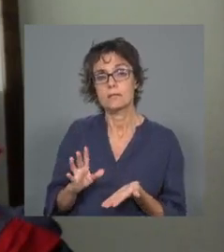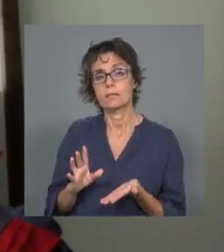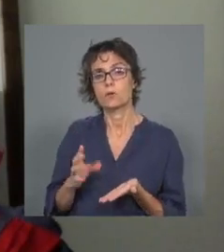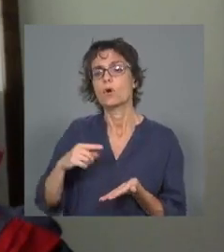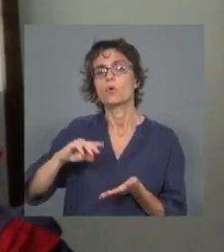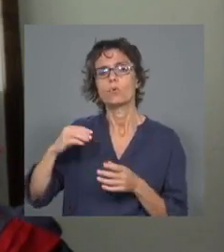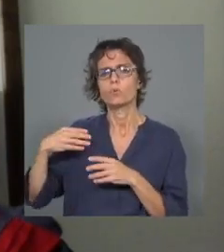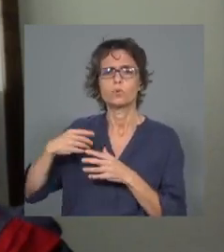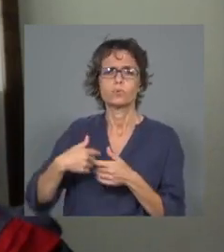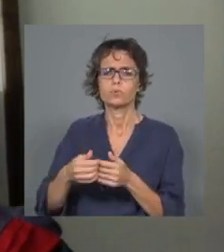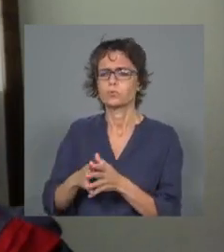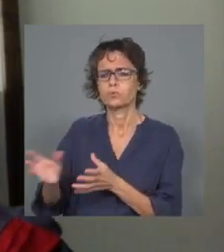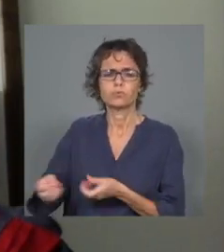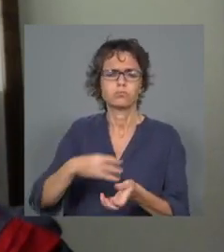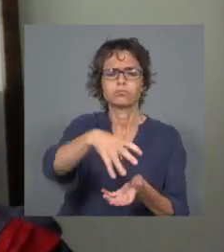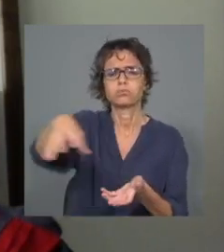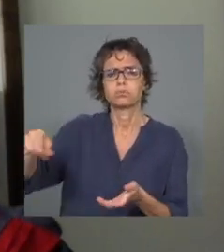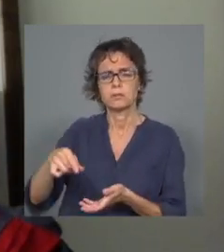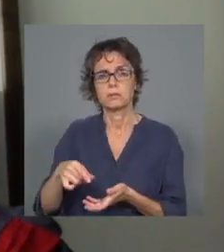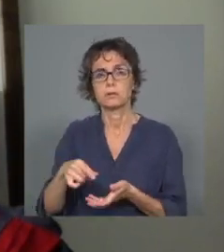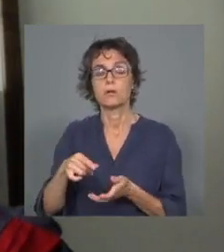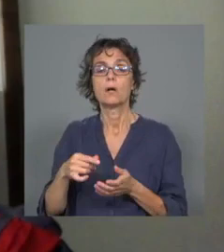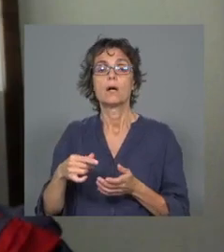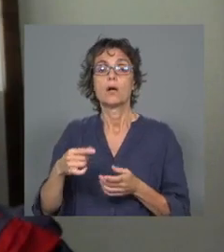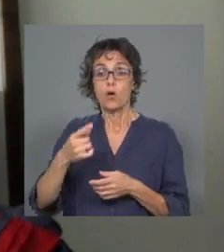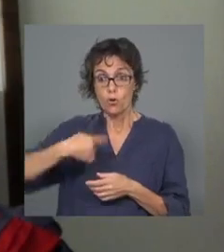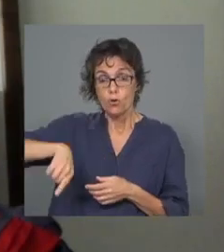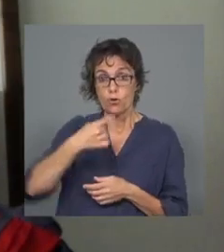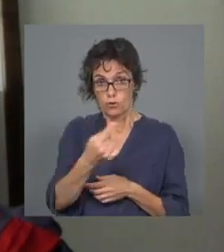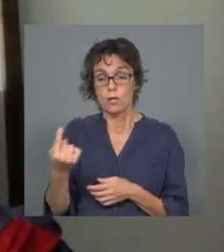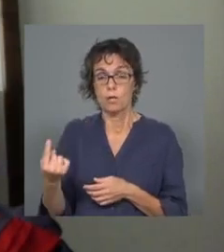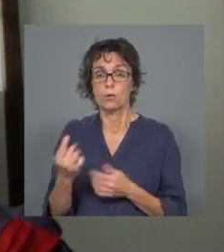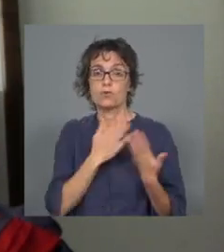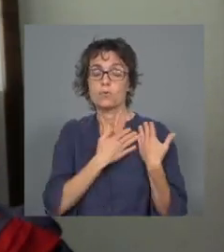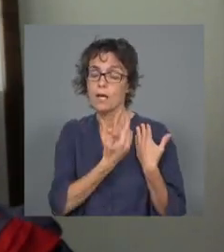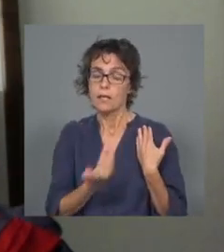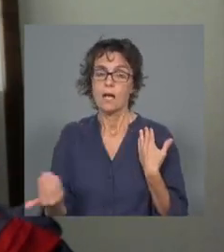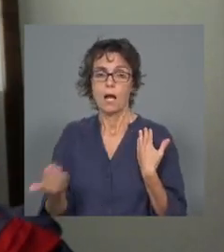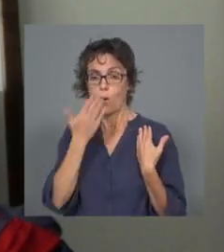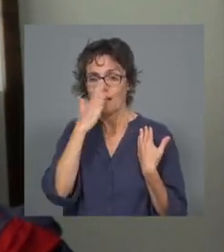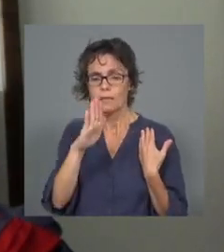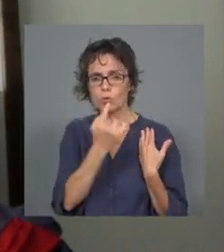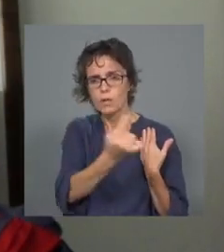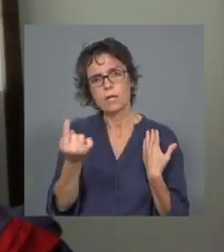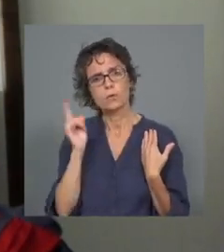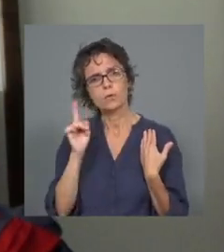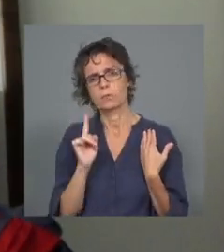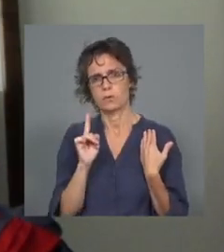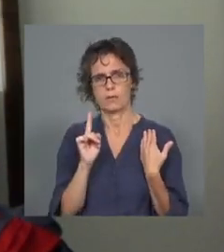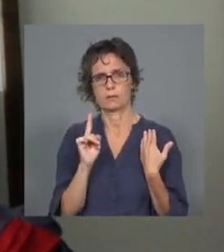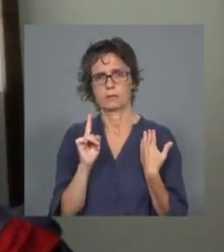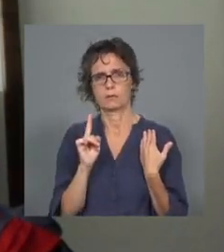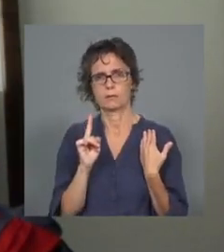de produção nem de consumo, e isso pede cada um de nós consumidores um comportamento, novos critérios, e pede